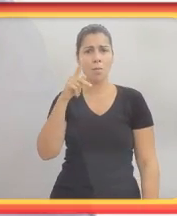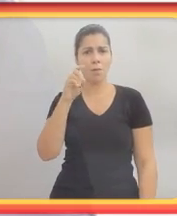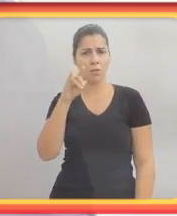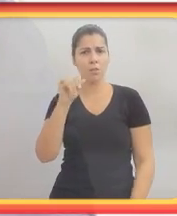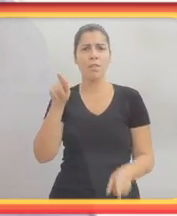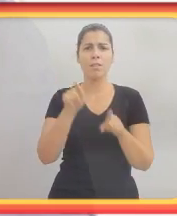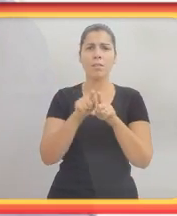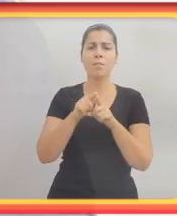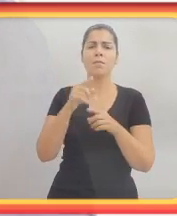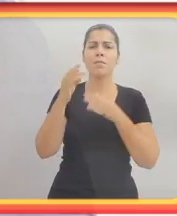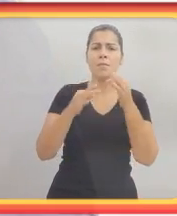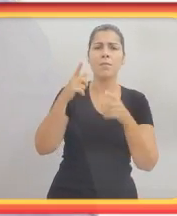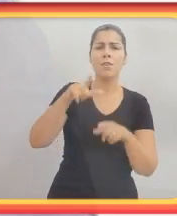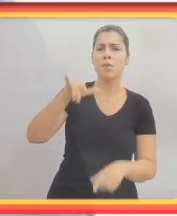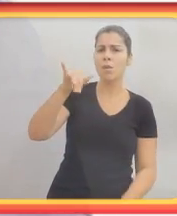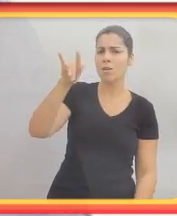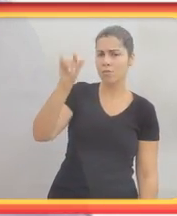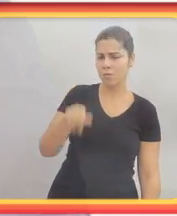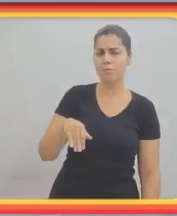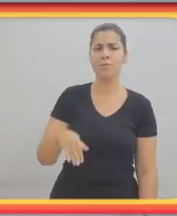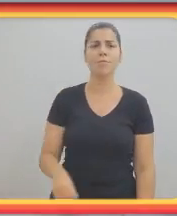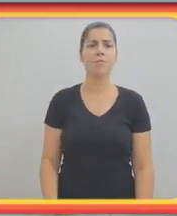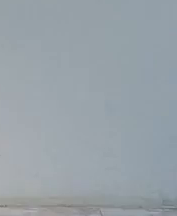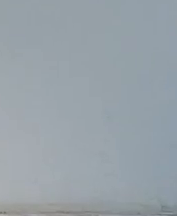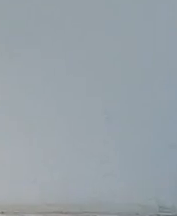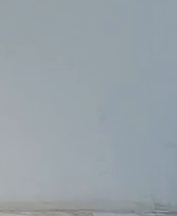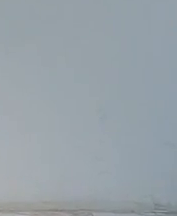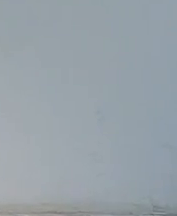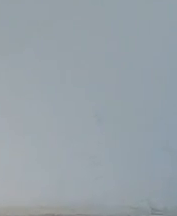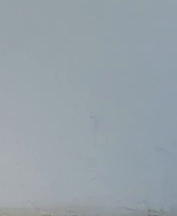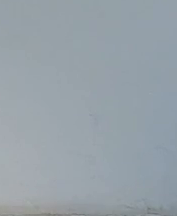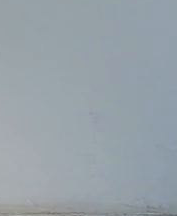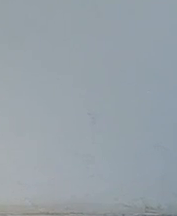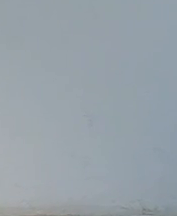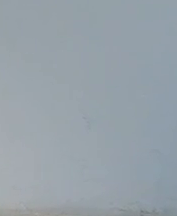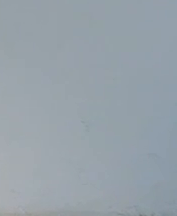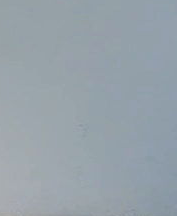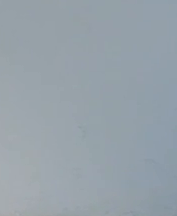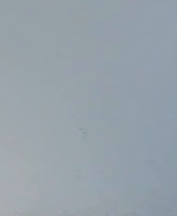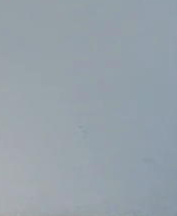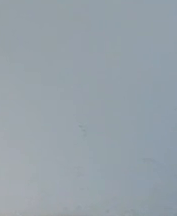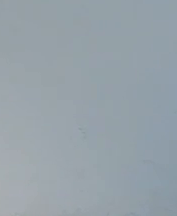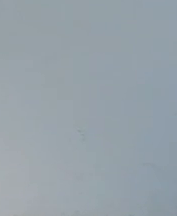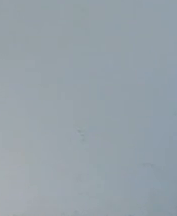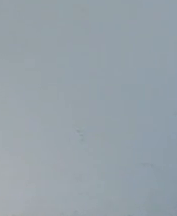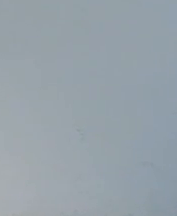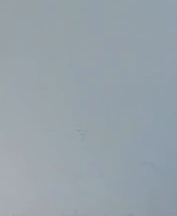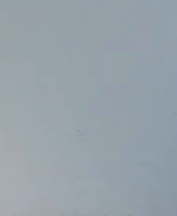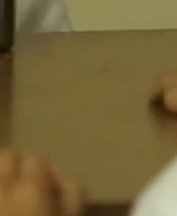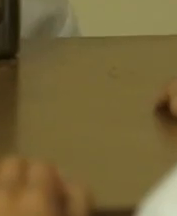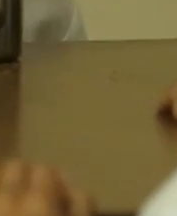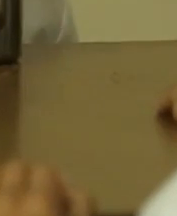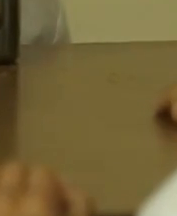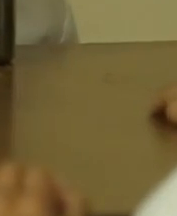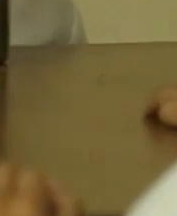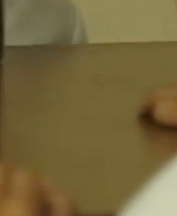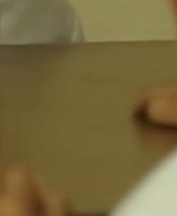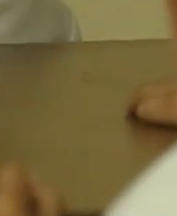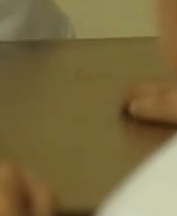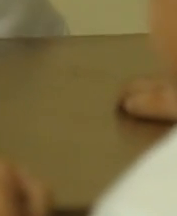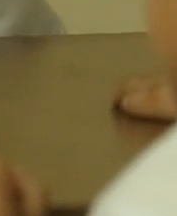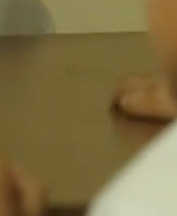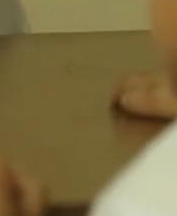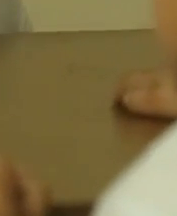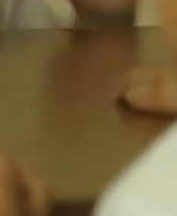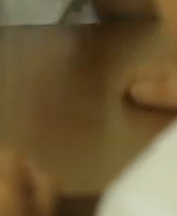as logopedistas, que são as terapeutas de linguagem. De mãos dadas com um dos meninos, a mulher de jaleco passa por uma